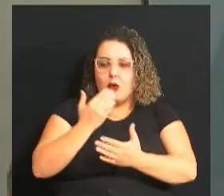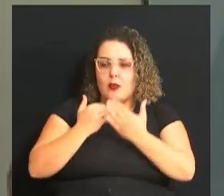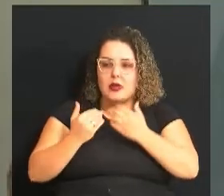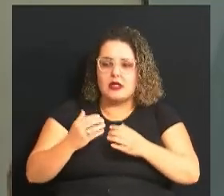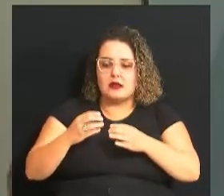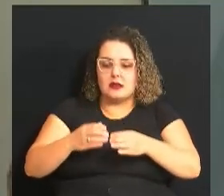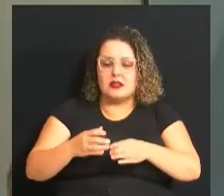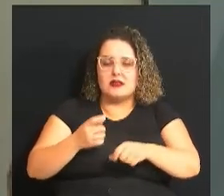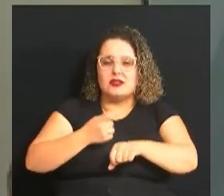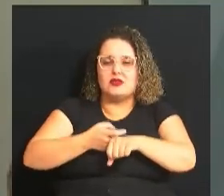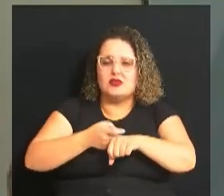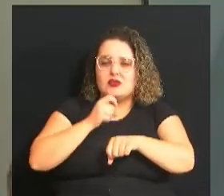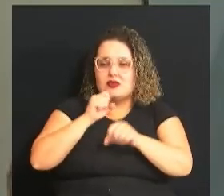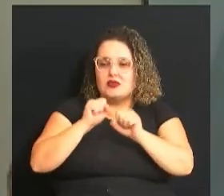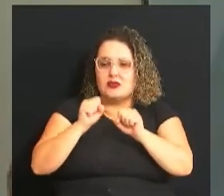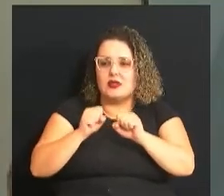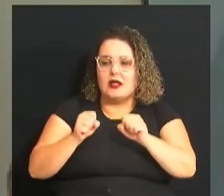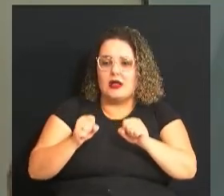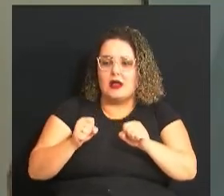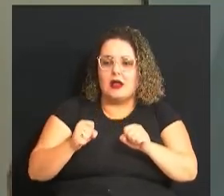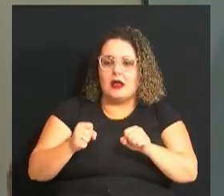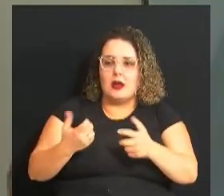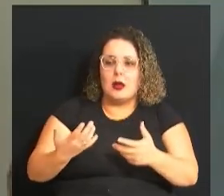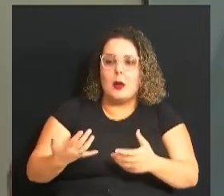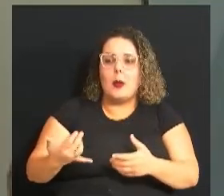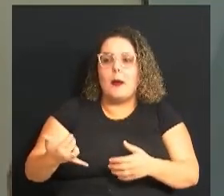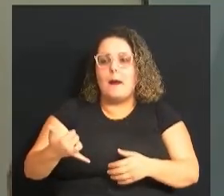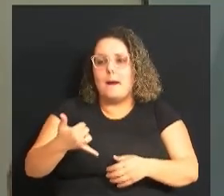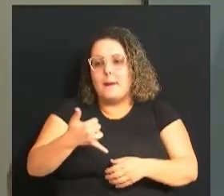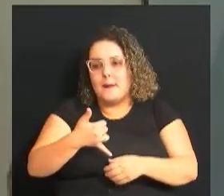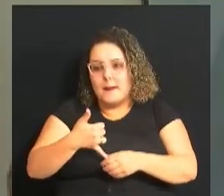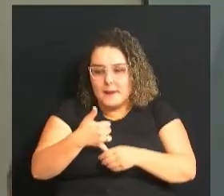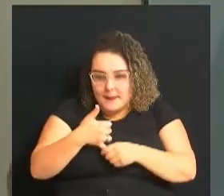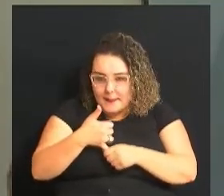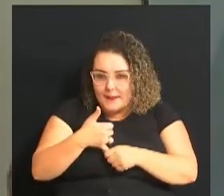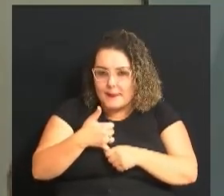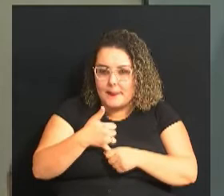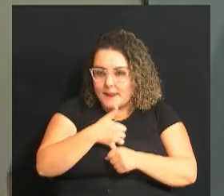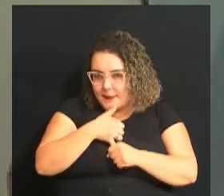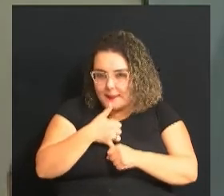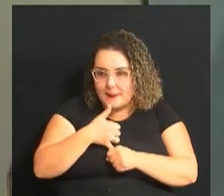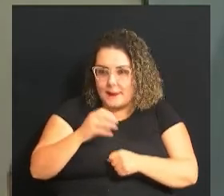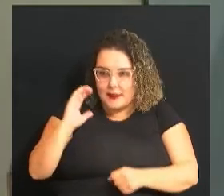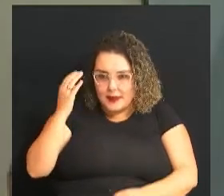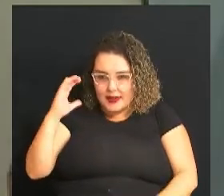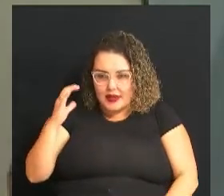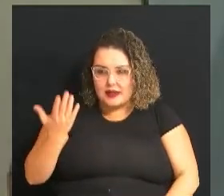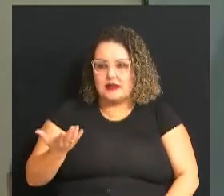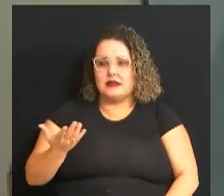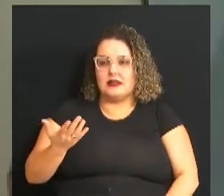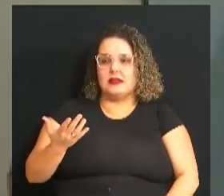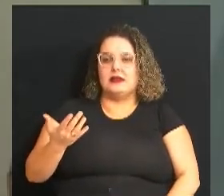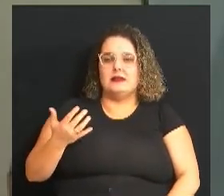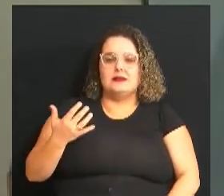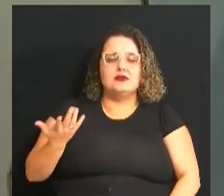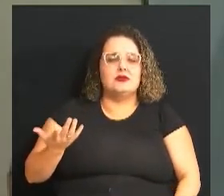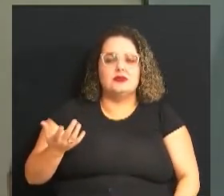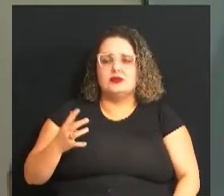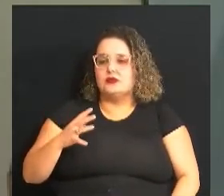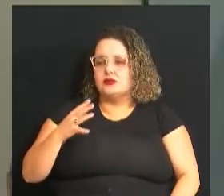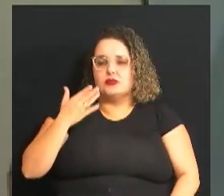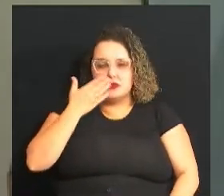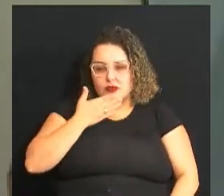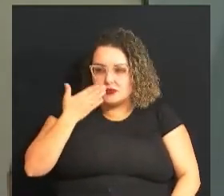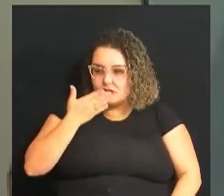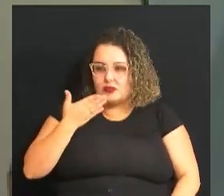bebidas adoçadas artificialmente, como refrigerante, aqueles sucos prontos, que tem